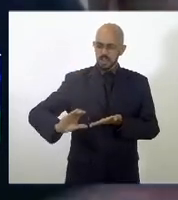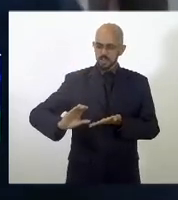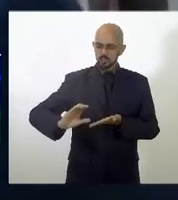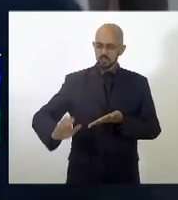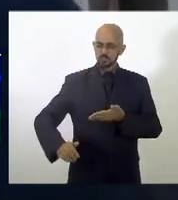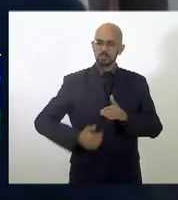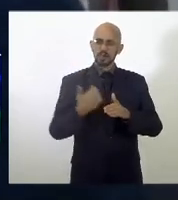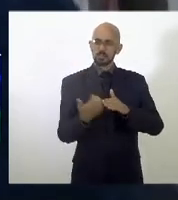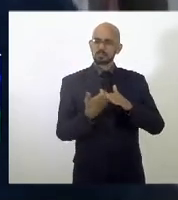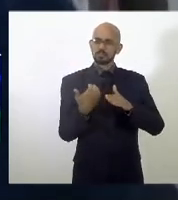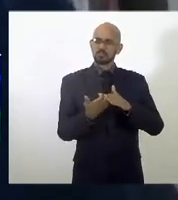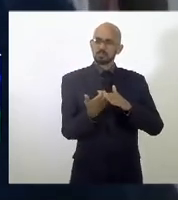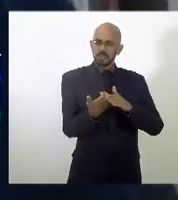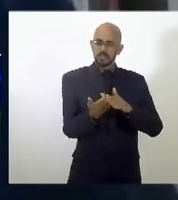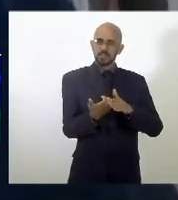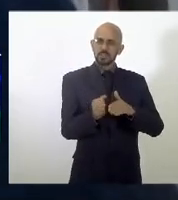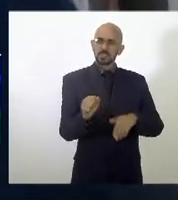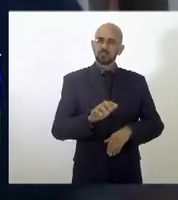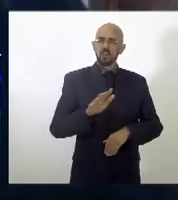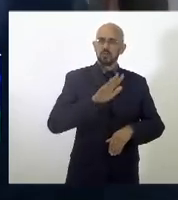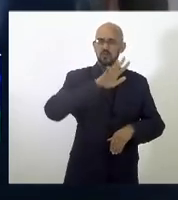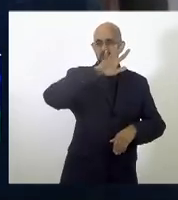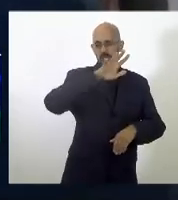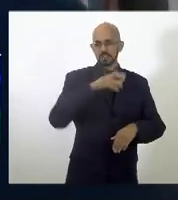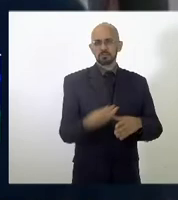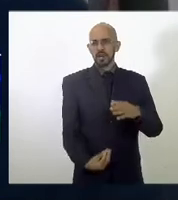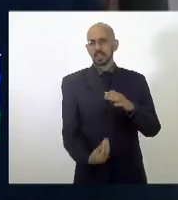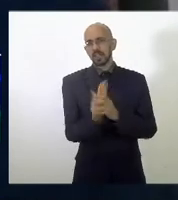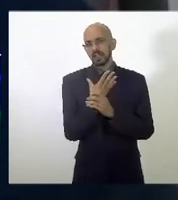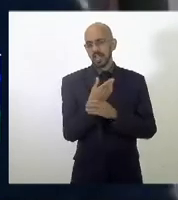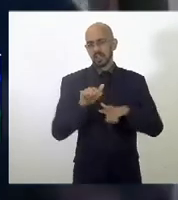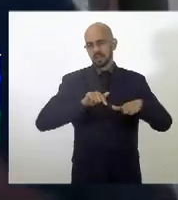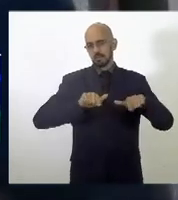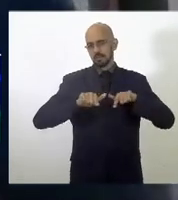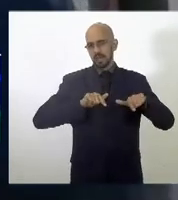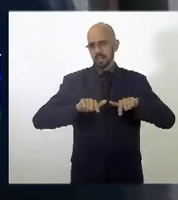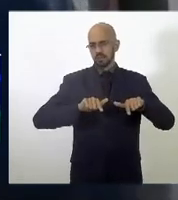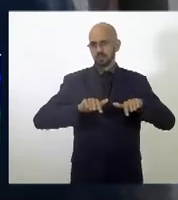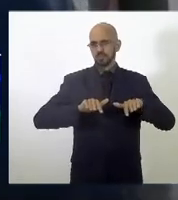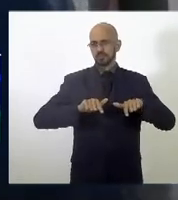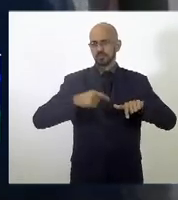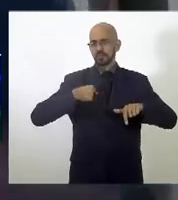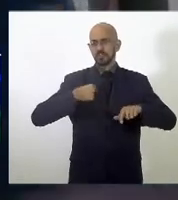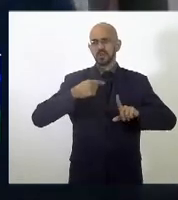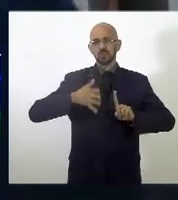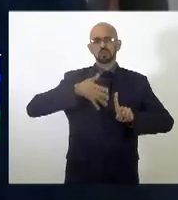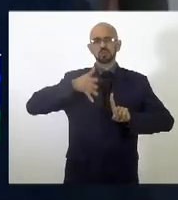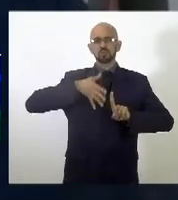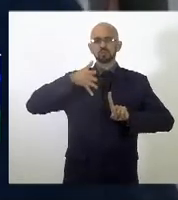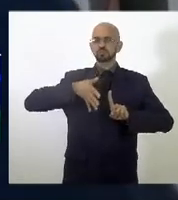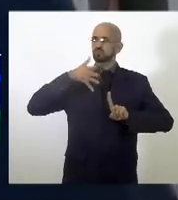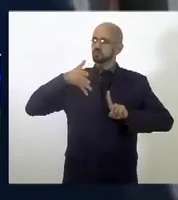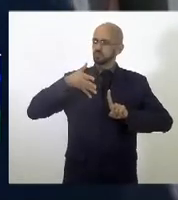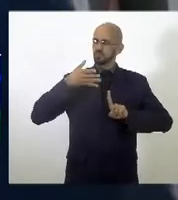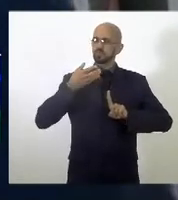áreas da favela, da periferia, para gerar empregos. Eu dou um depoimento. Num